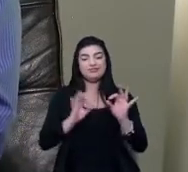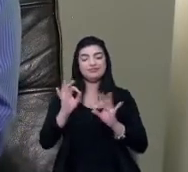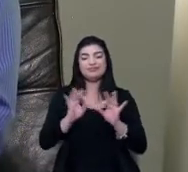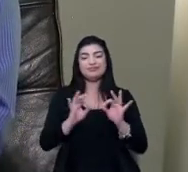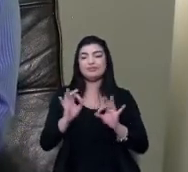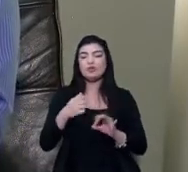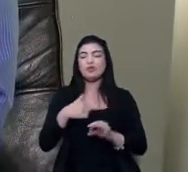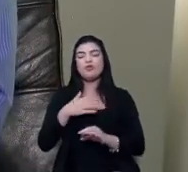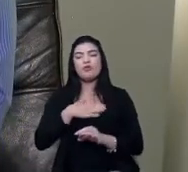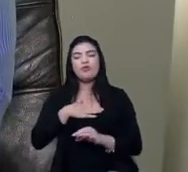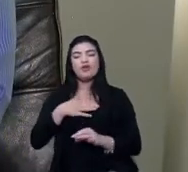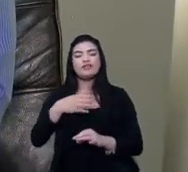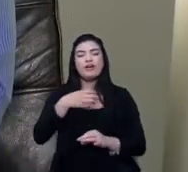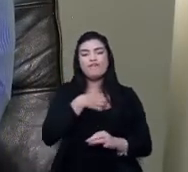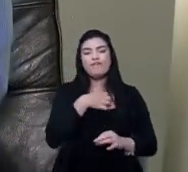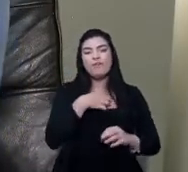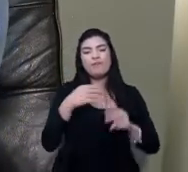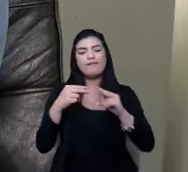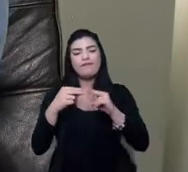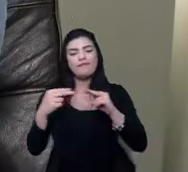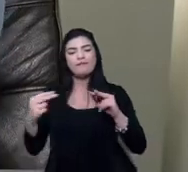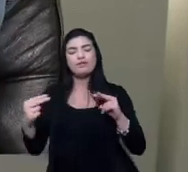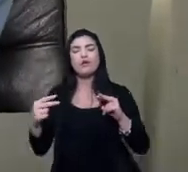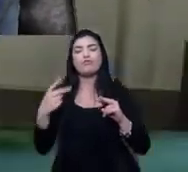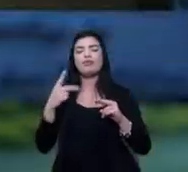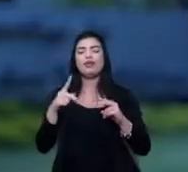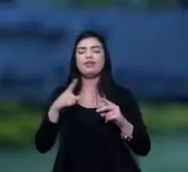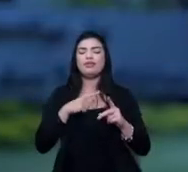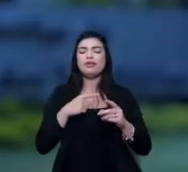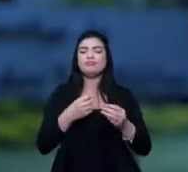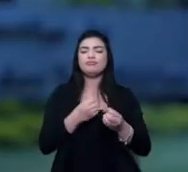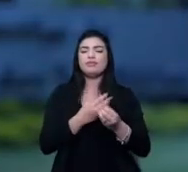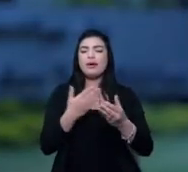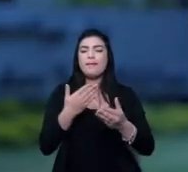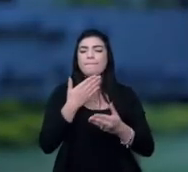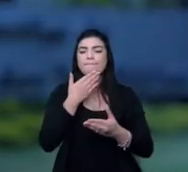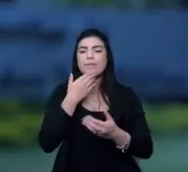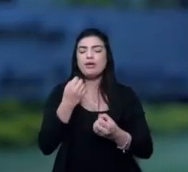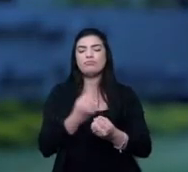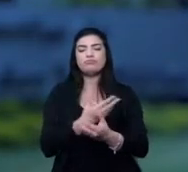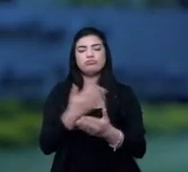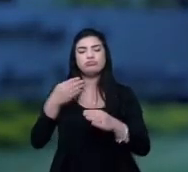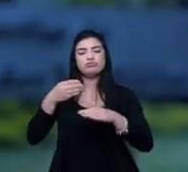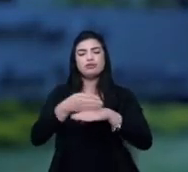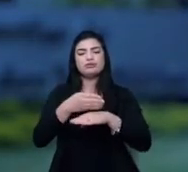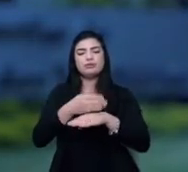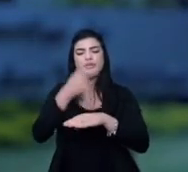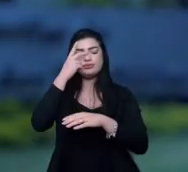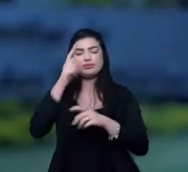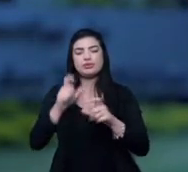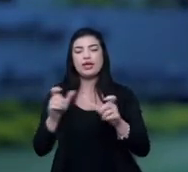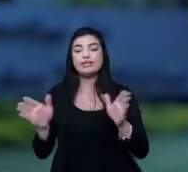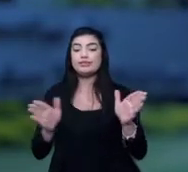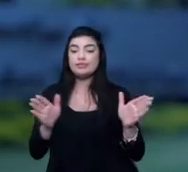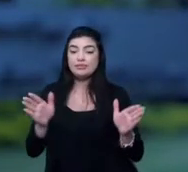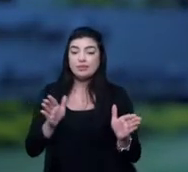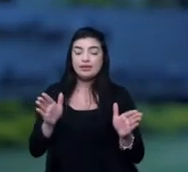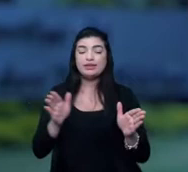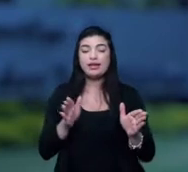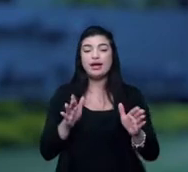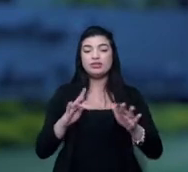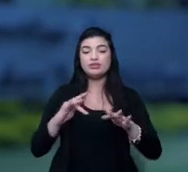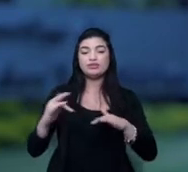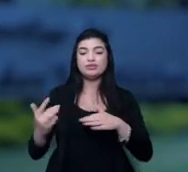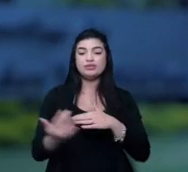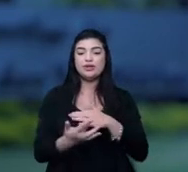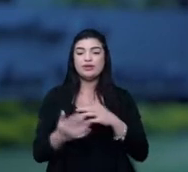forma virtual, pela possibilidade de acesso que ela dá ao público. A acessibilidade das redes sociais faz com que a